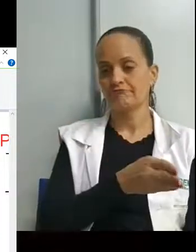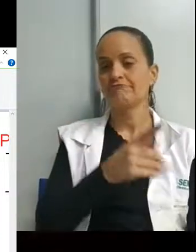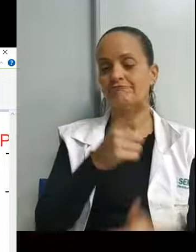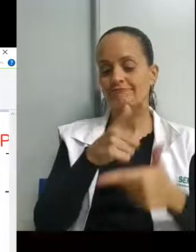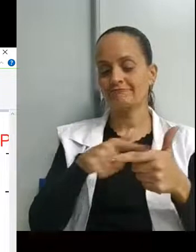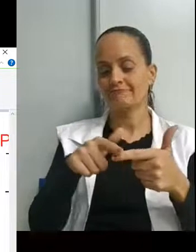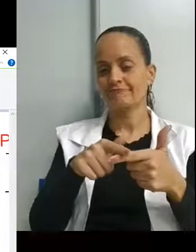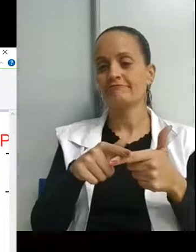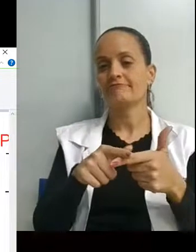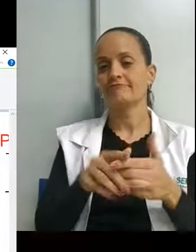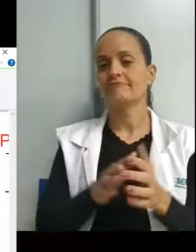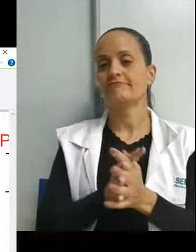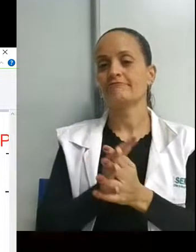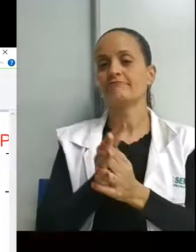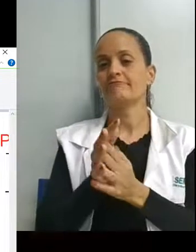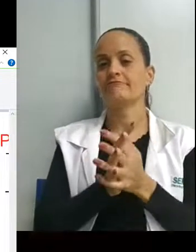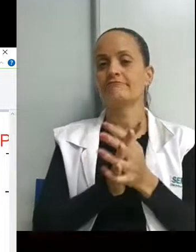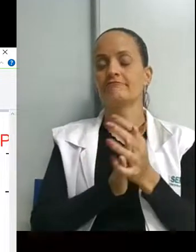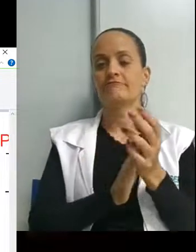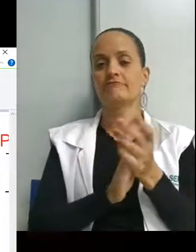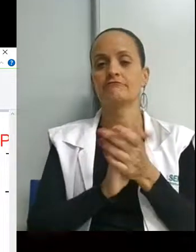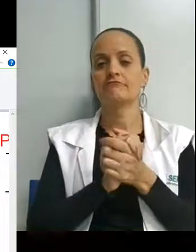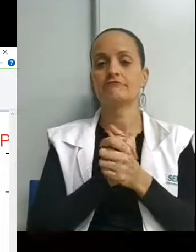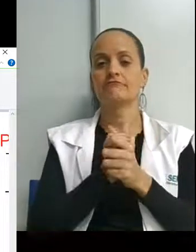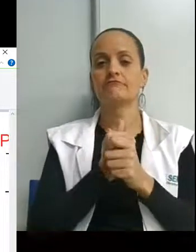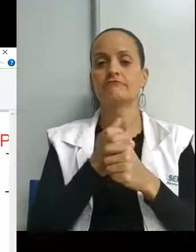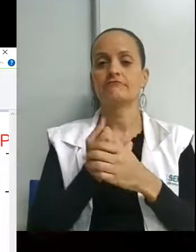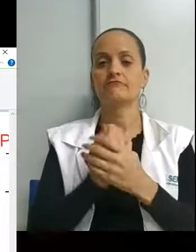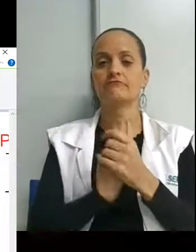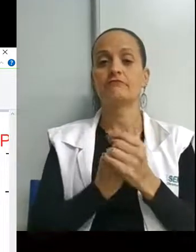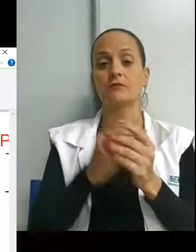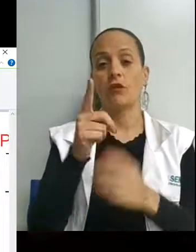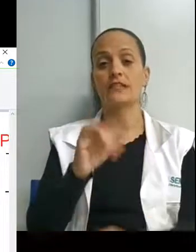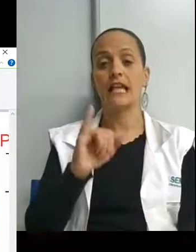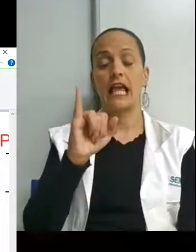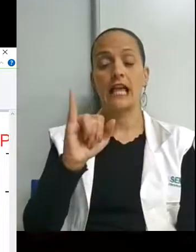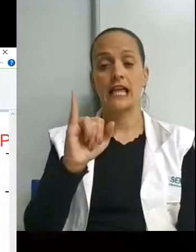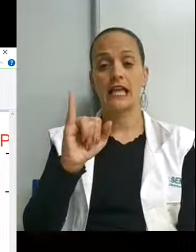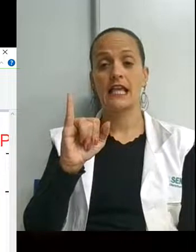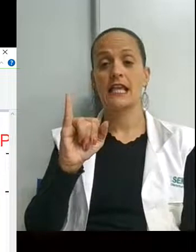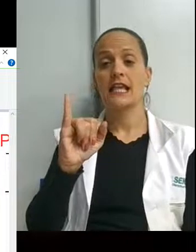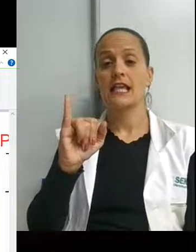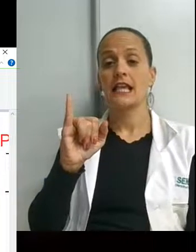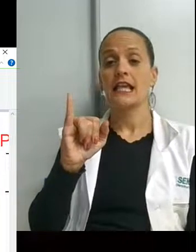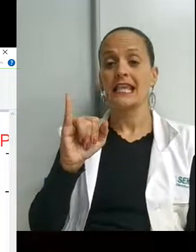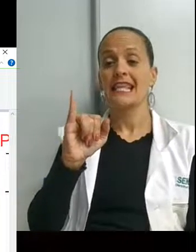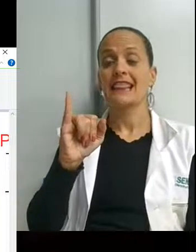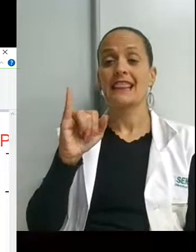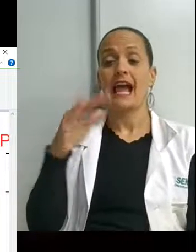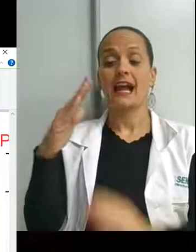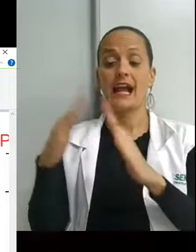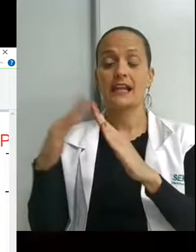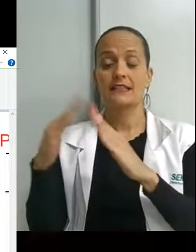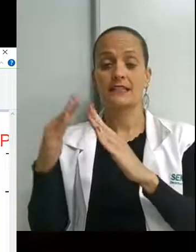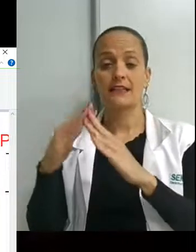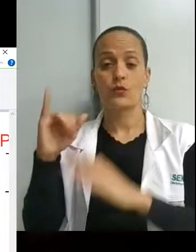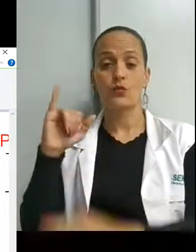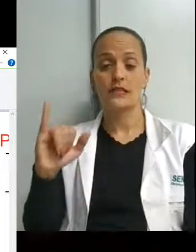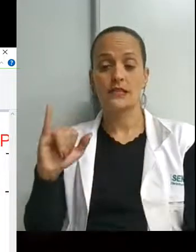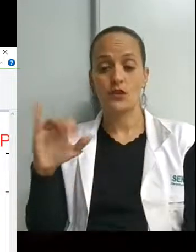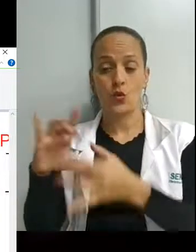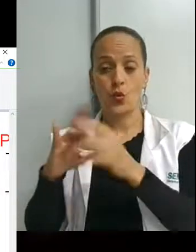só do circuito da casa vai ser quem? 20.000, que é a potência total da casa,